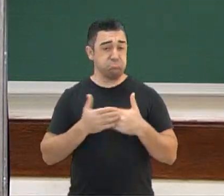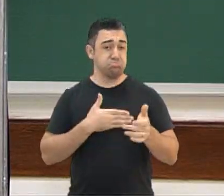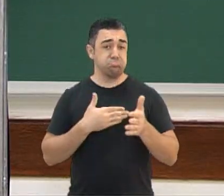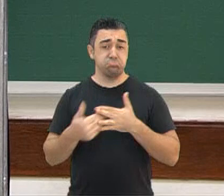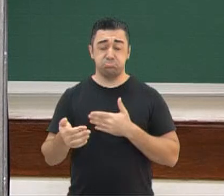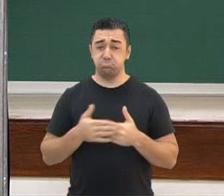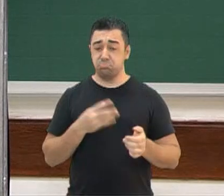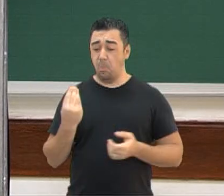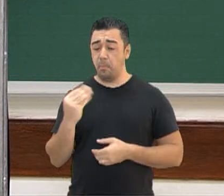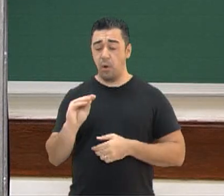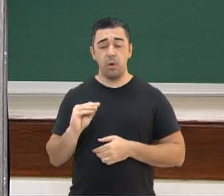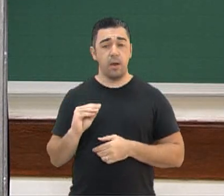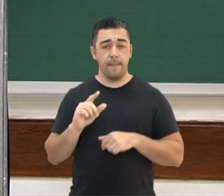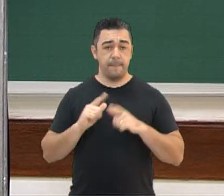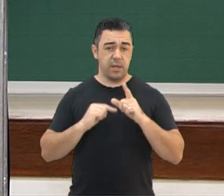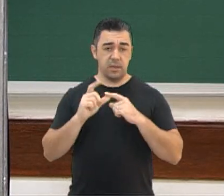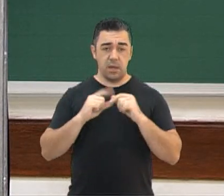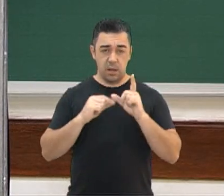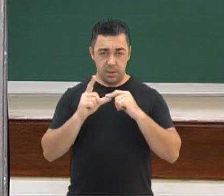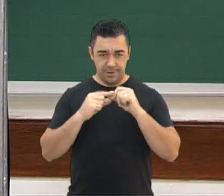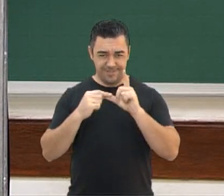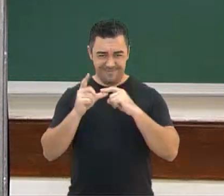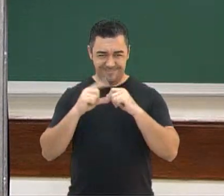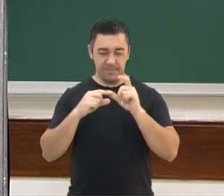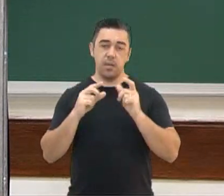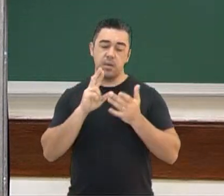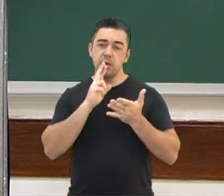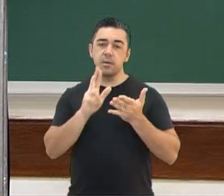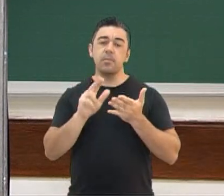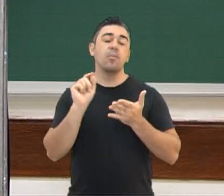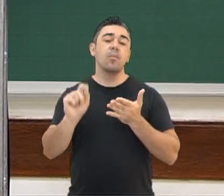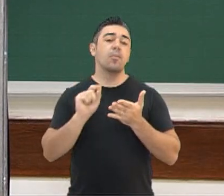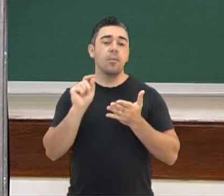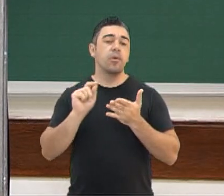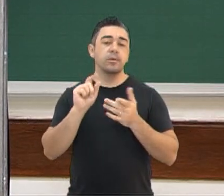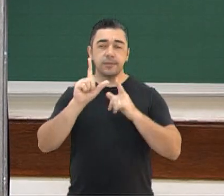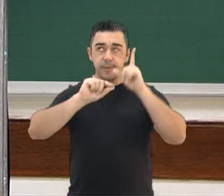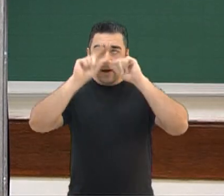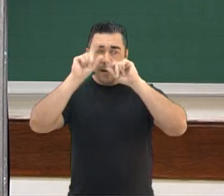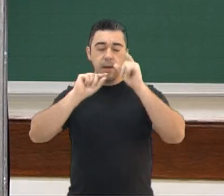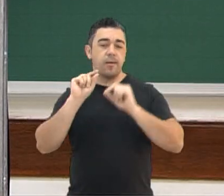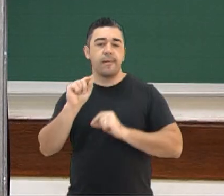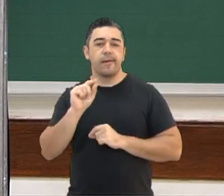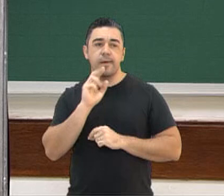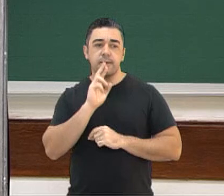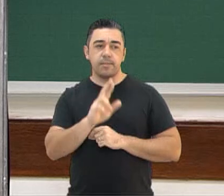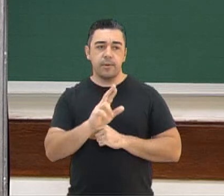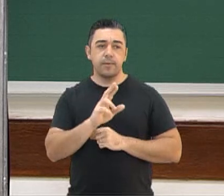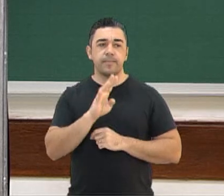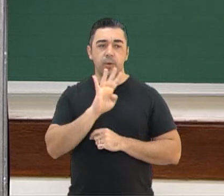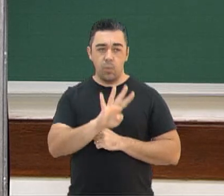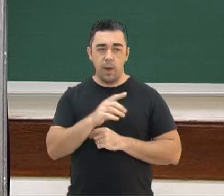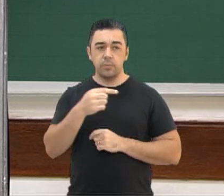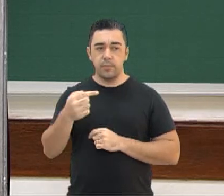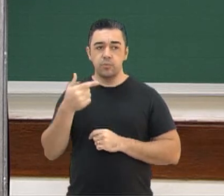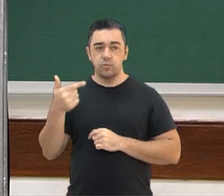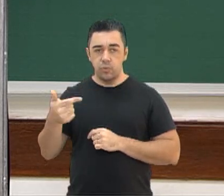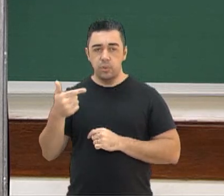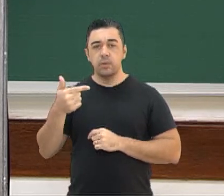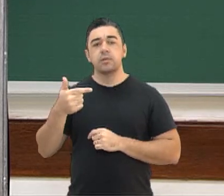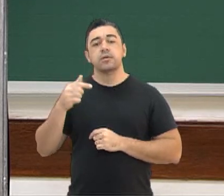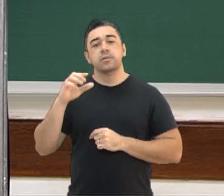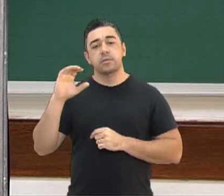posso? Então, a minha matriz estrela, ela terá o resultado, olha só o resultado que ela terá. Terá 4 menos 2,